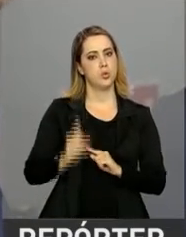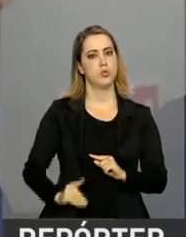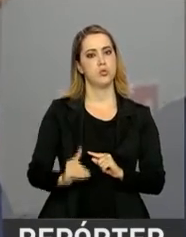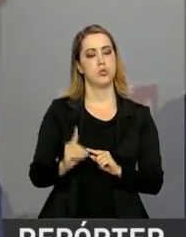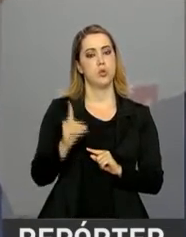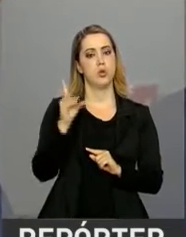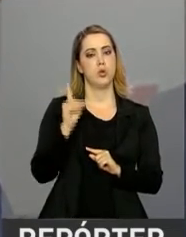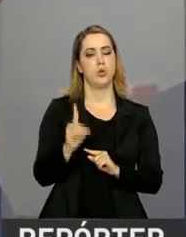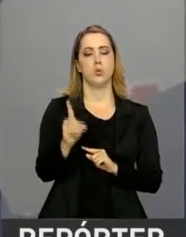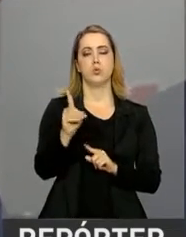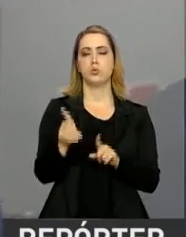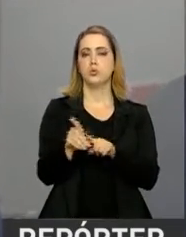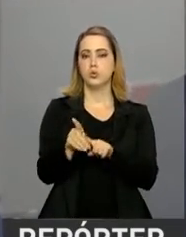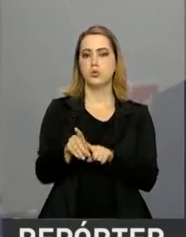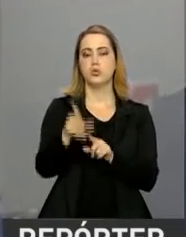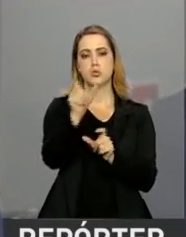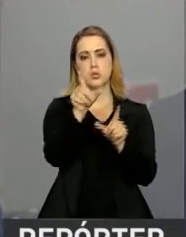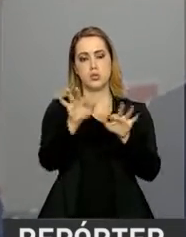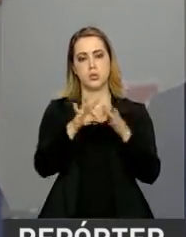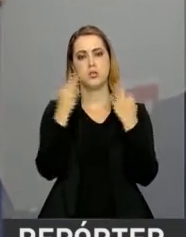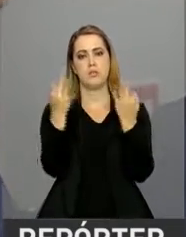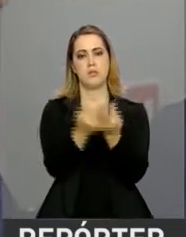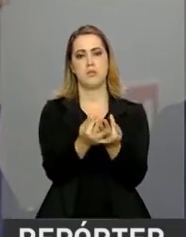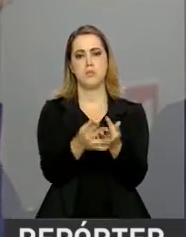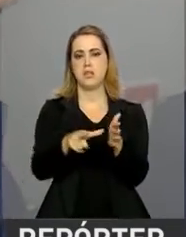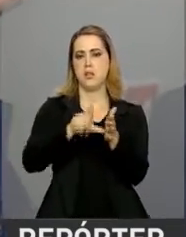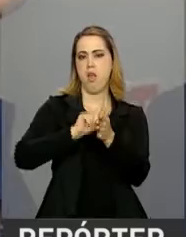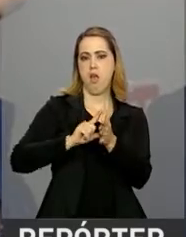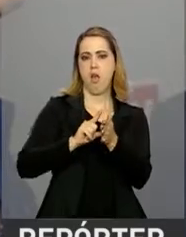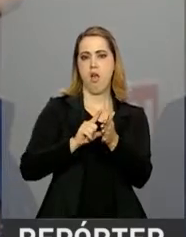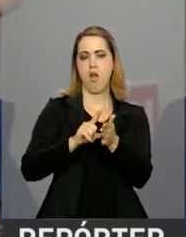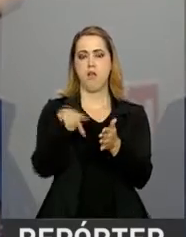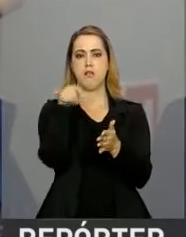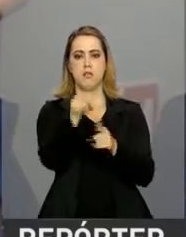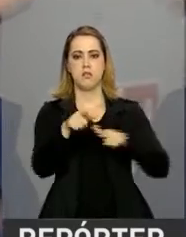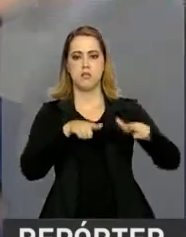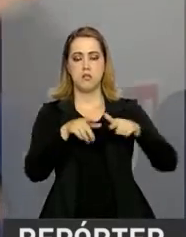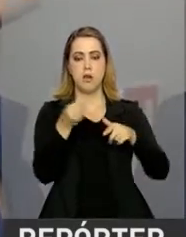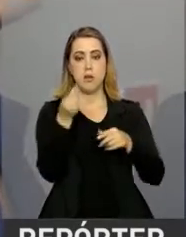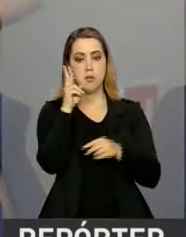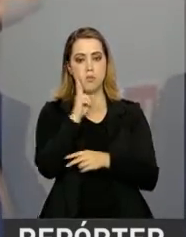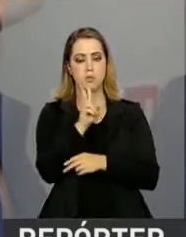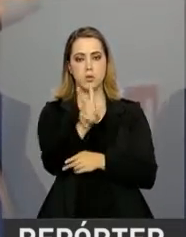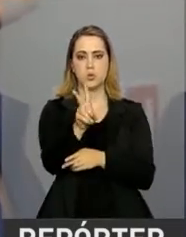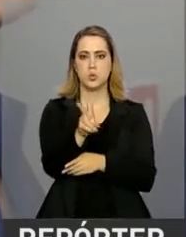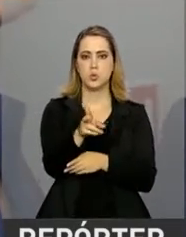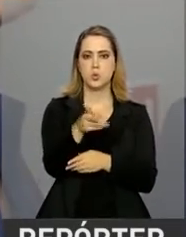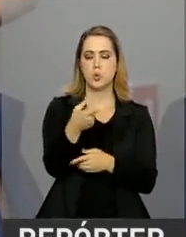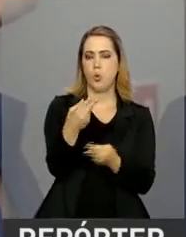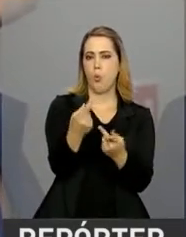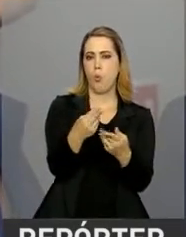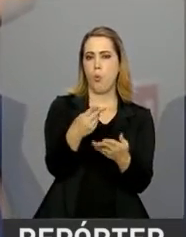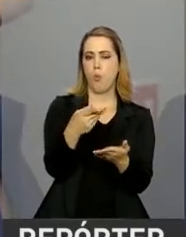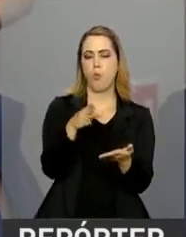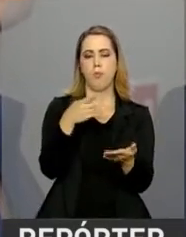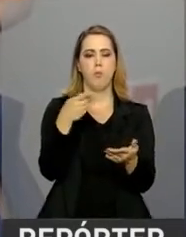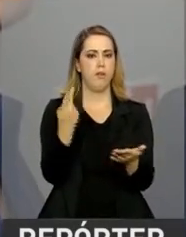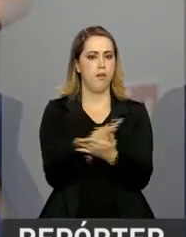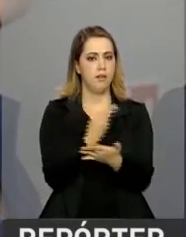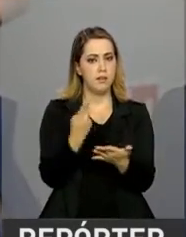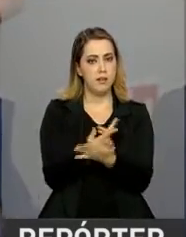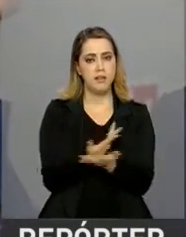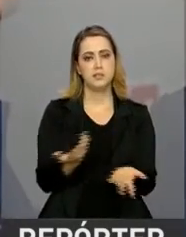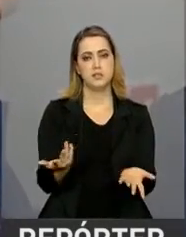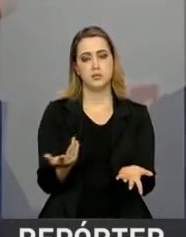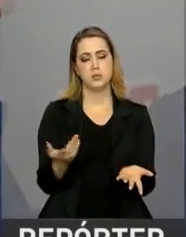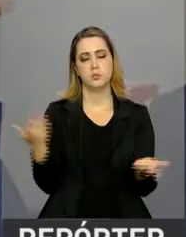família. É que foram tratados como bandidos, foram tratados como criminosos, foram banidos do seu próprio país.